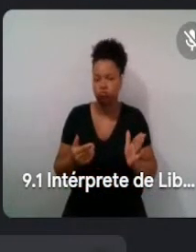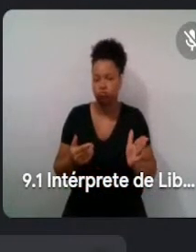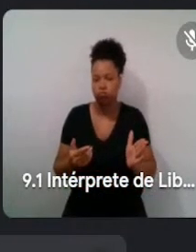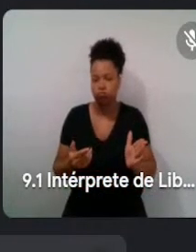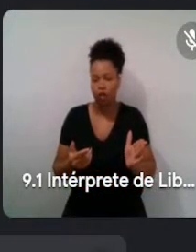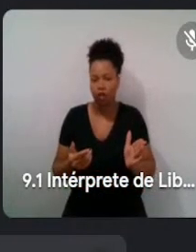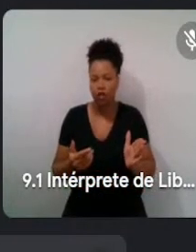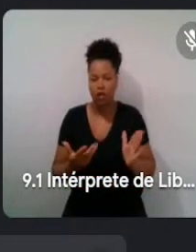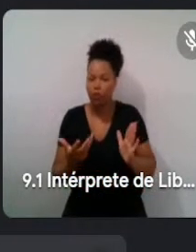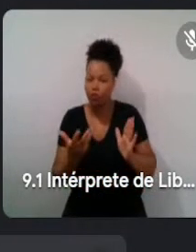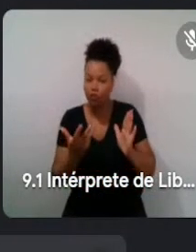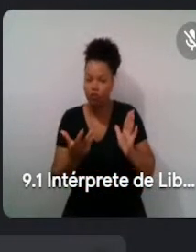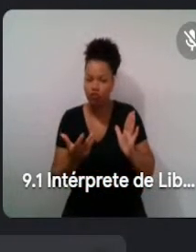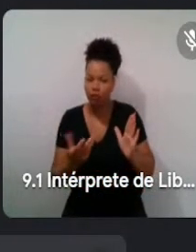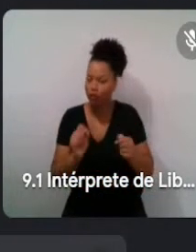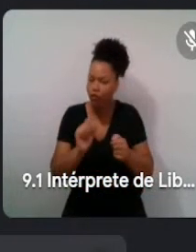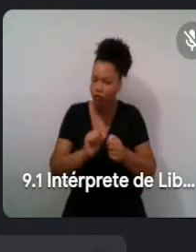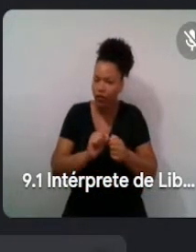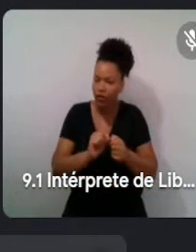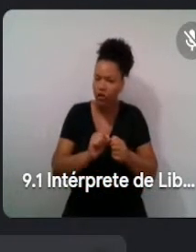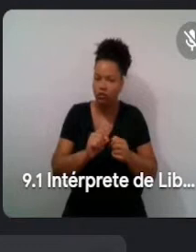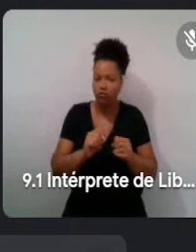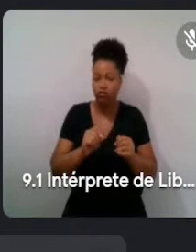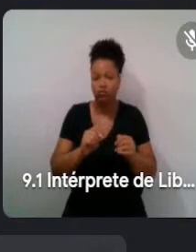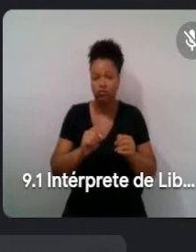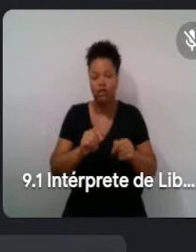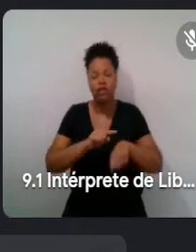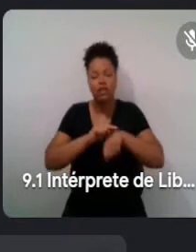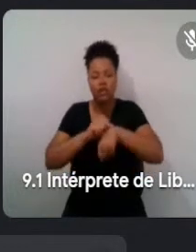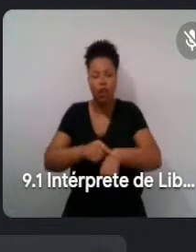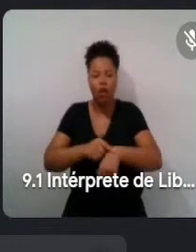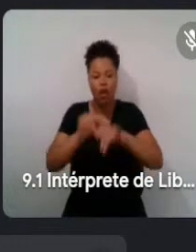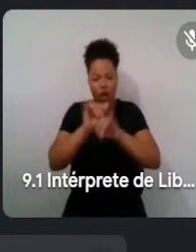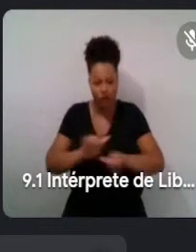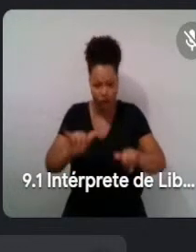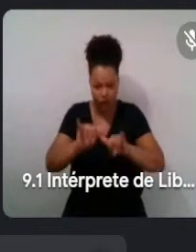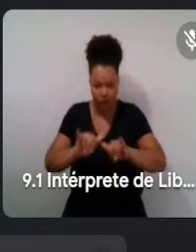não foram adotados na hora da divulgação.